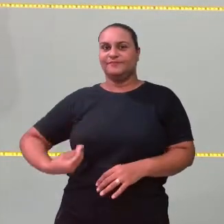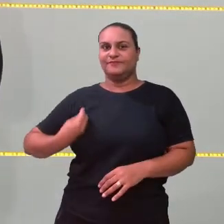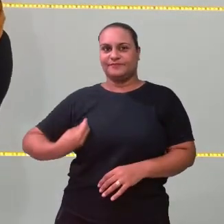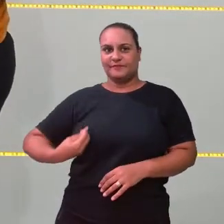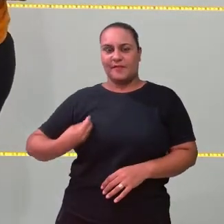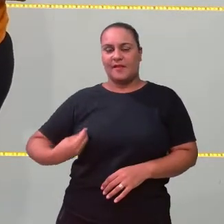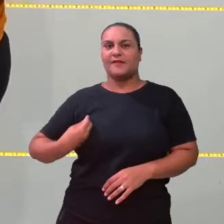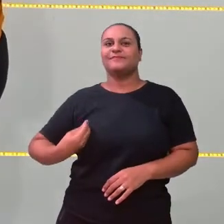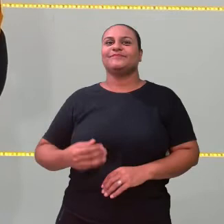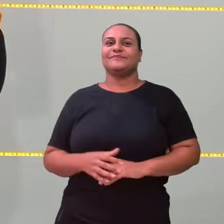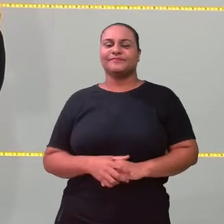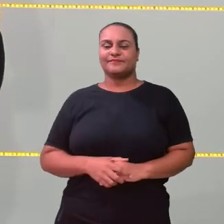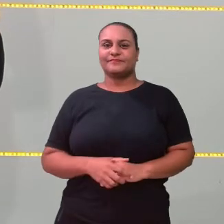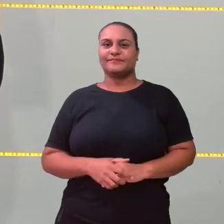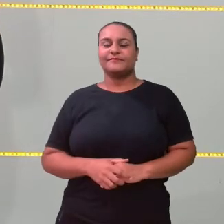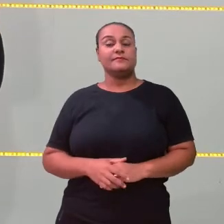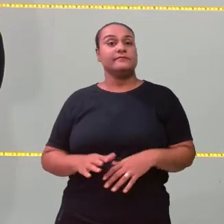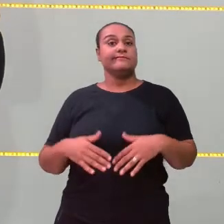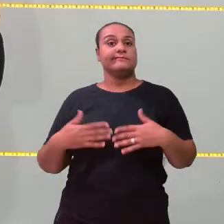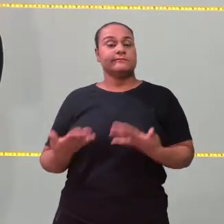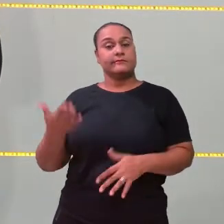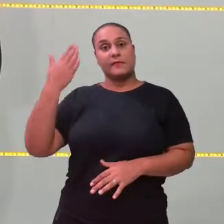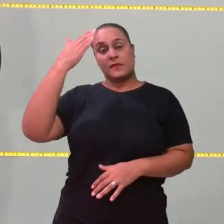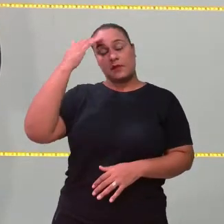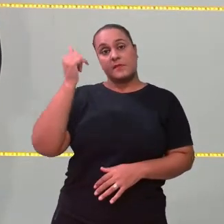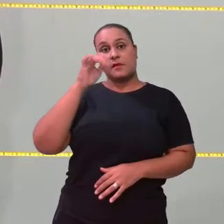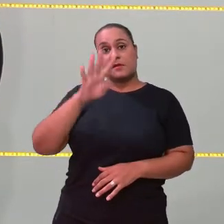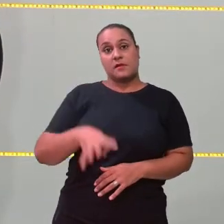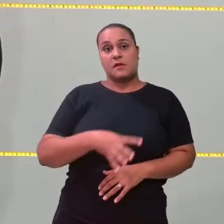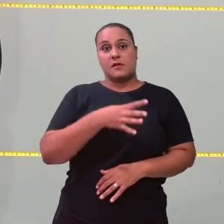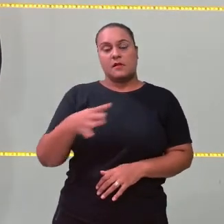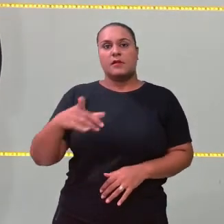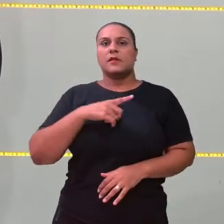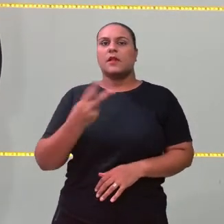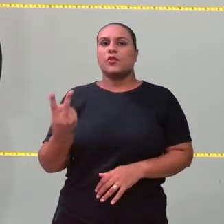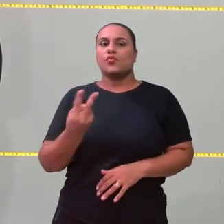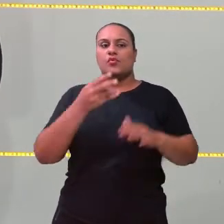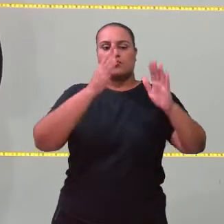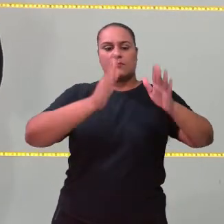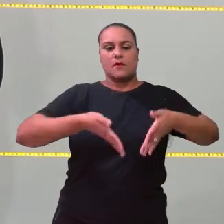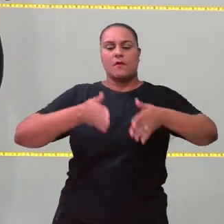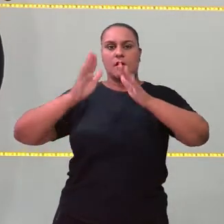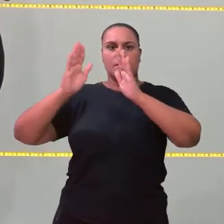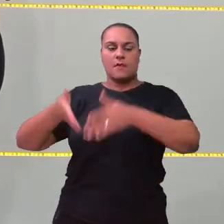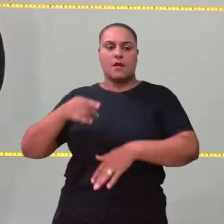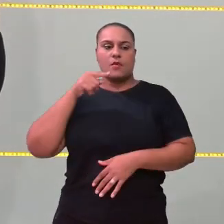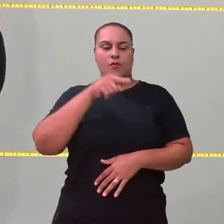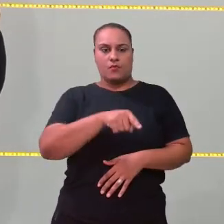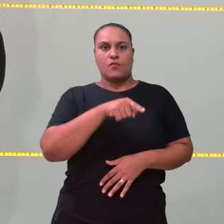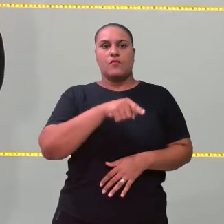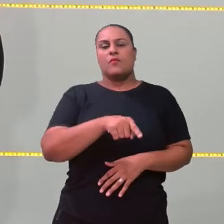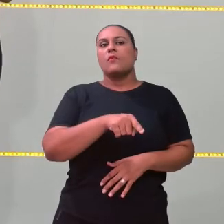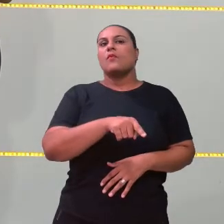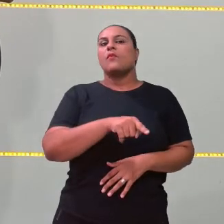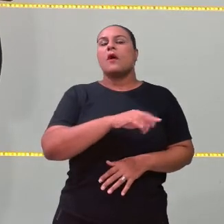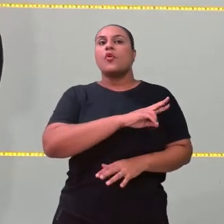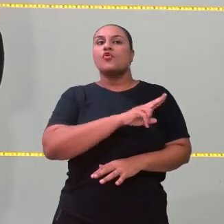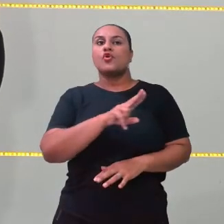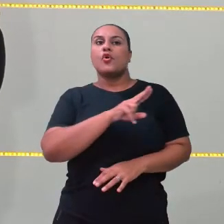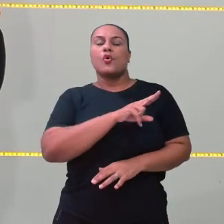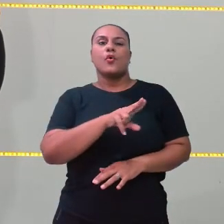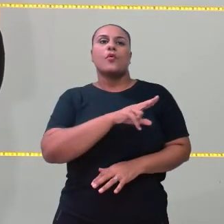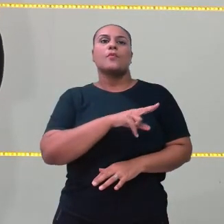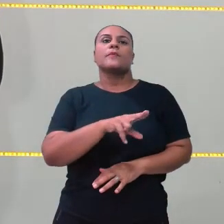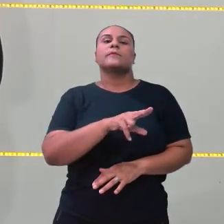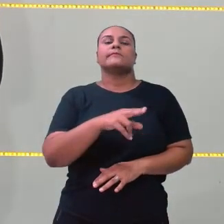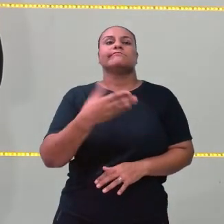vida. Então, sabendo que a tabela tem duas colunas, que uma está falando sobre os mamíferos e a outra